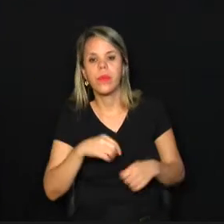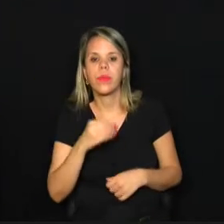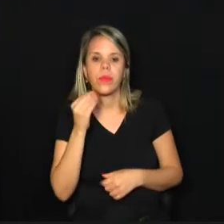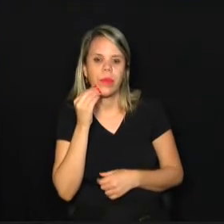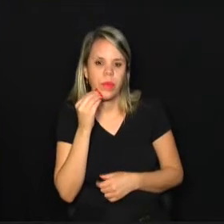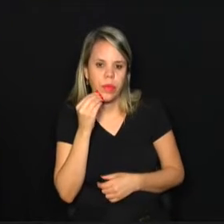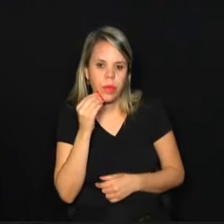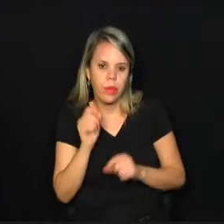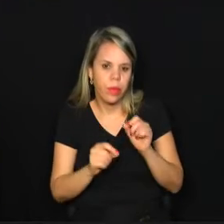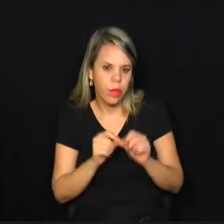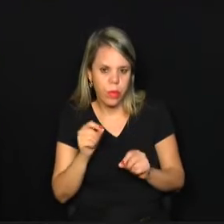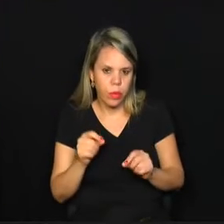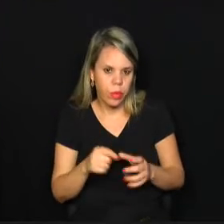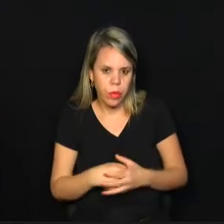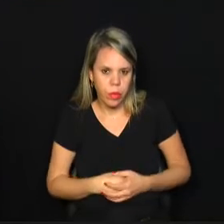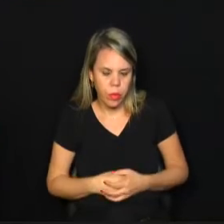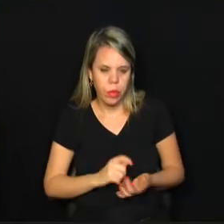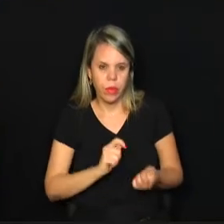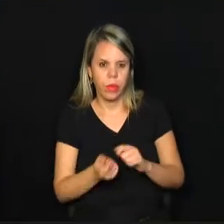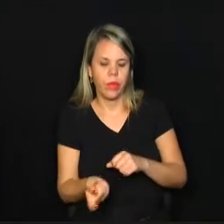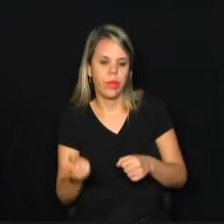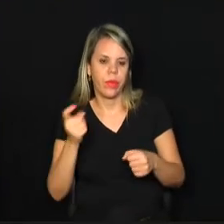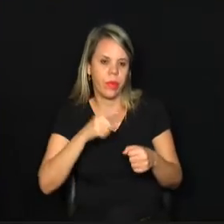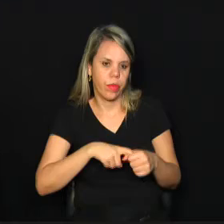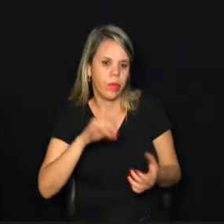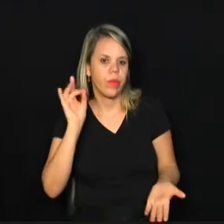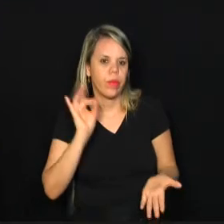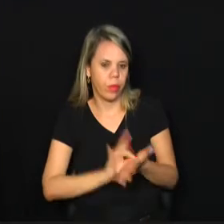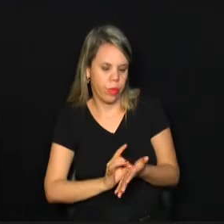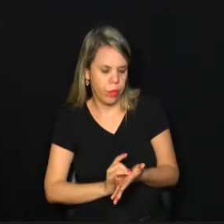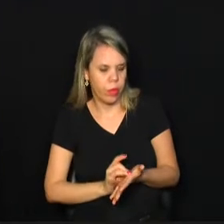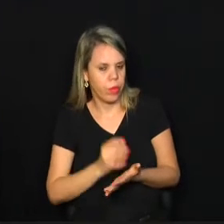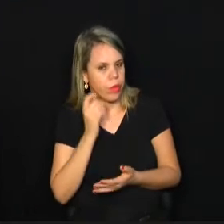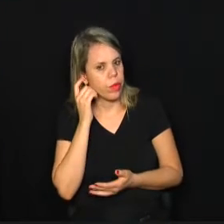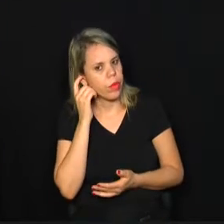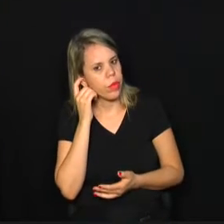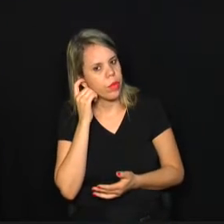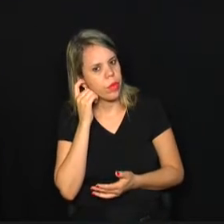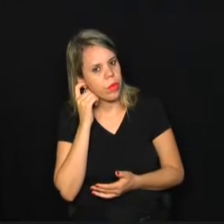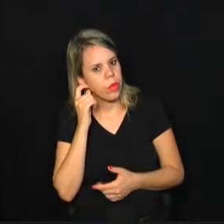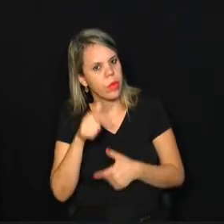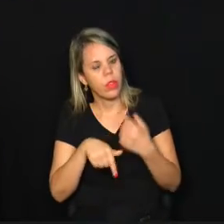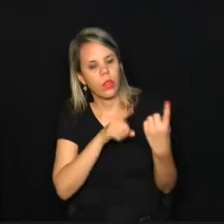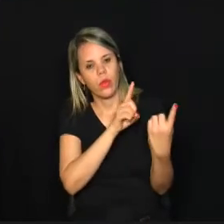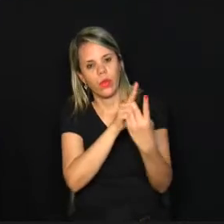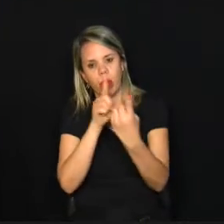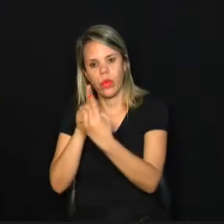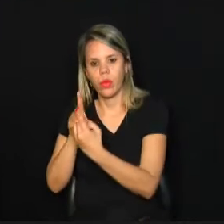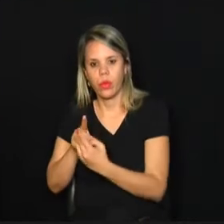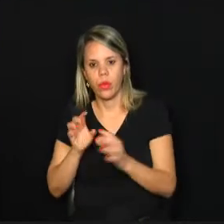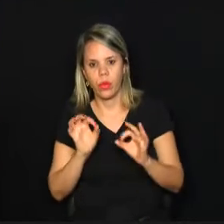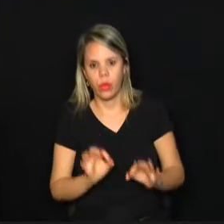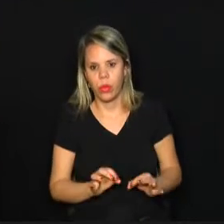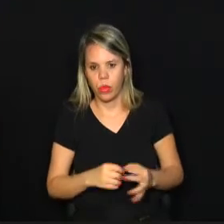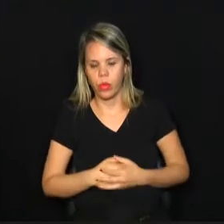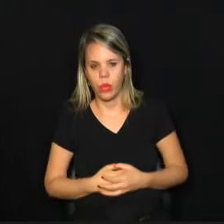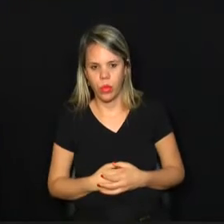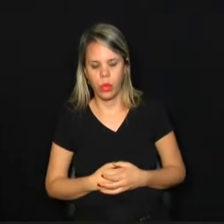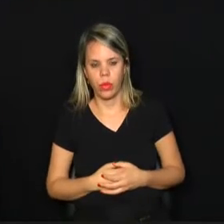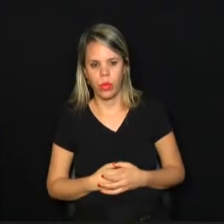possibilidade de retomar, de fato, o funcionamento